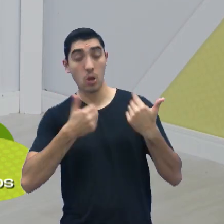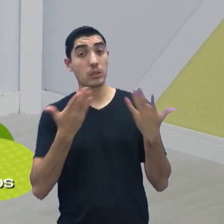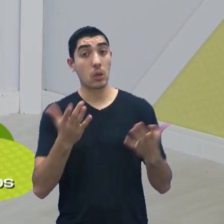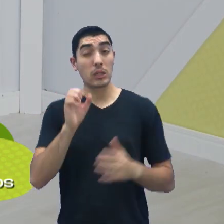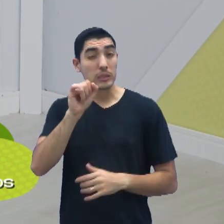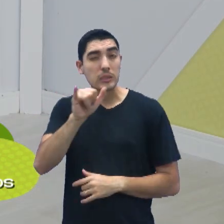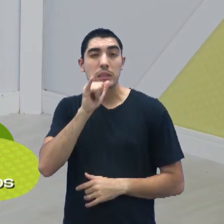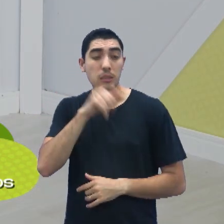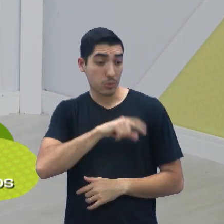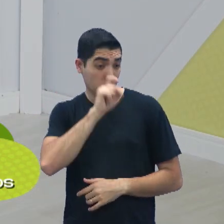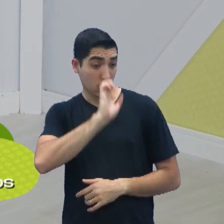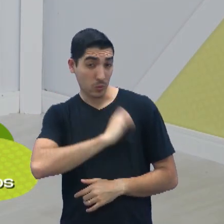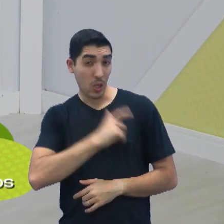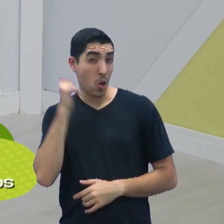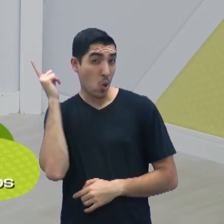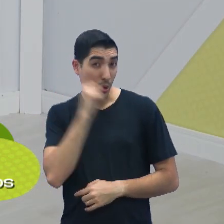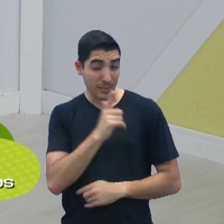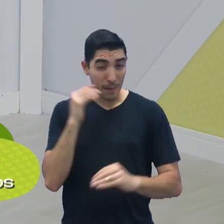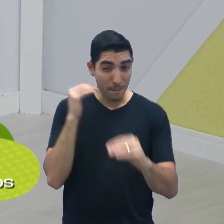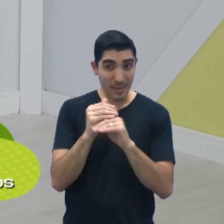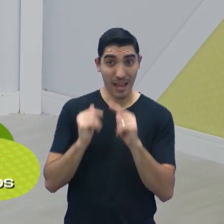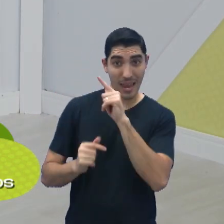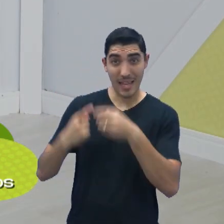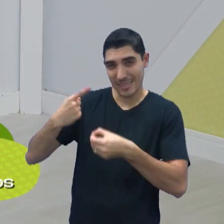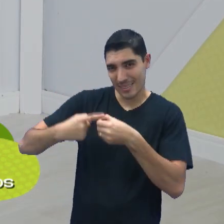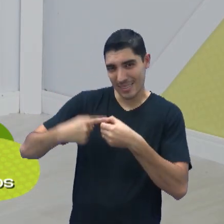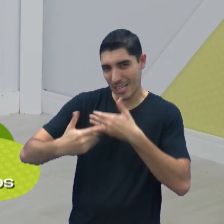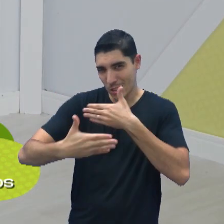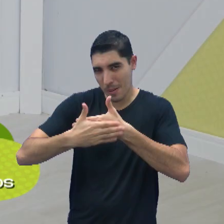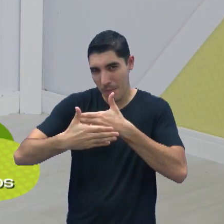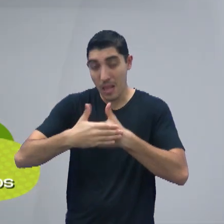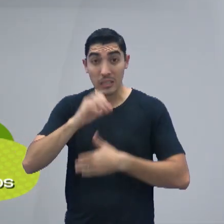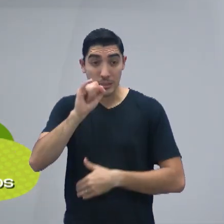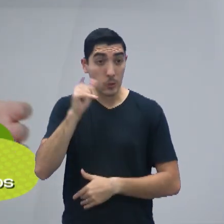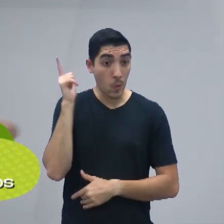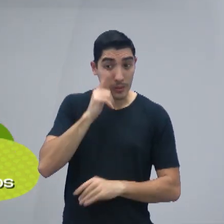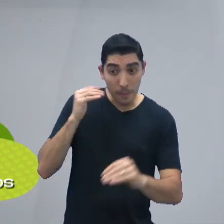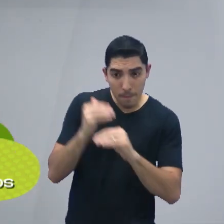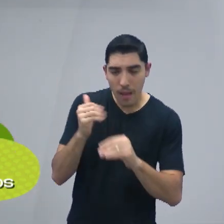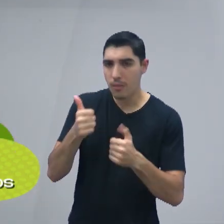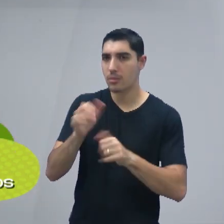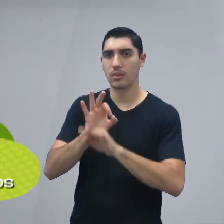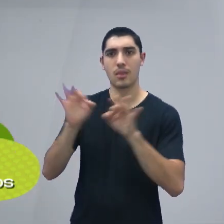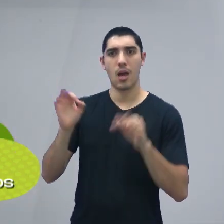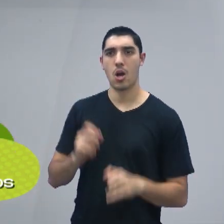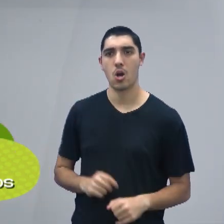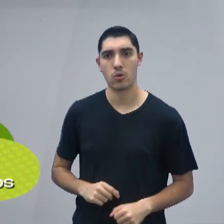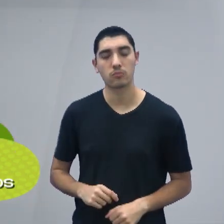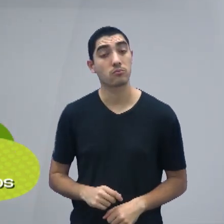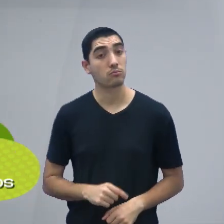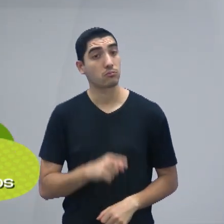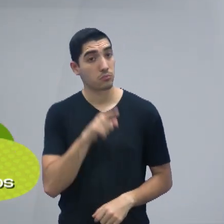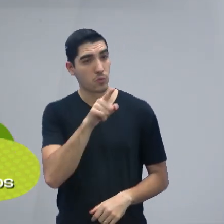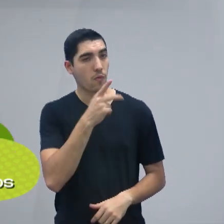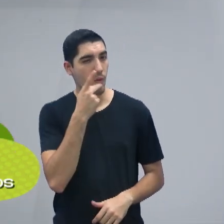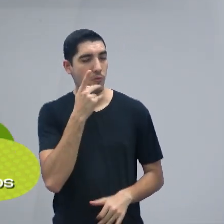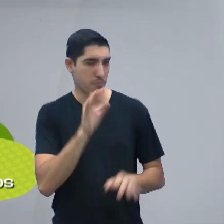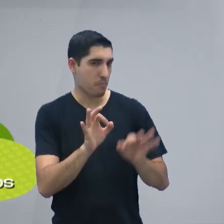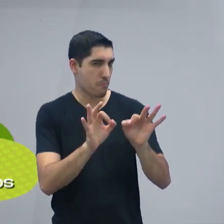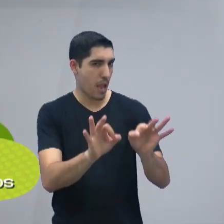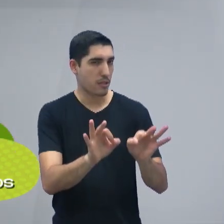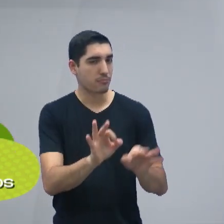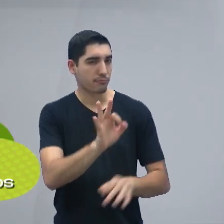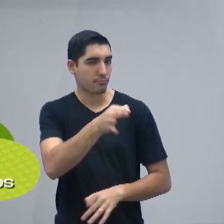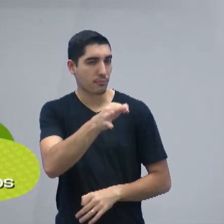em Ribeirão Preto, na quente Ribeirão Preto, para decidir aqui no Martins Pereira. Vieira, você disse muito bem, são 2 times